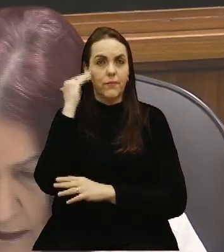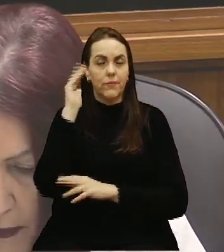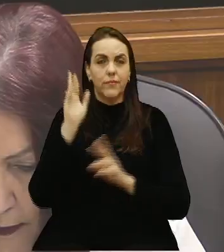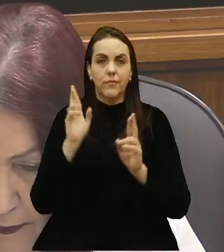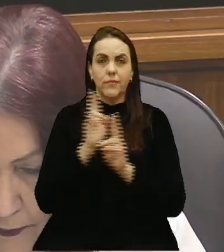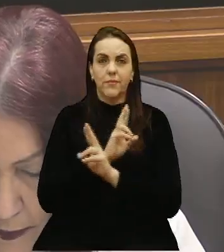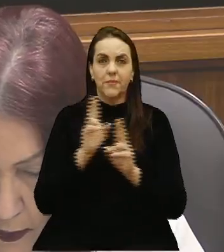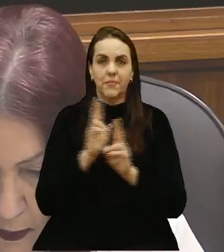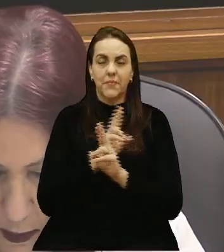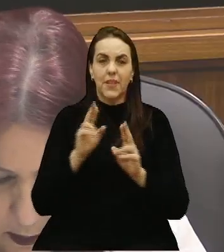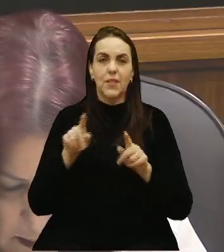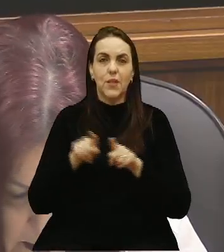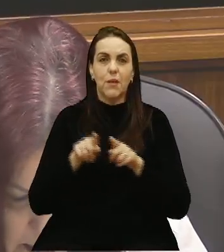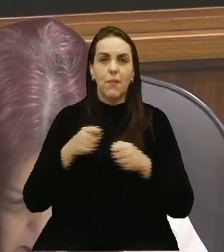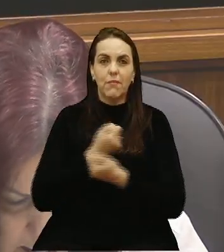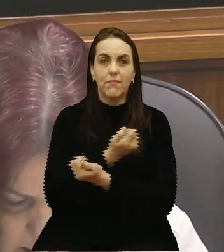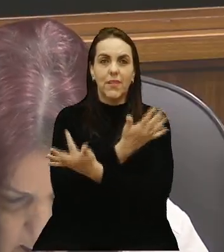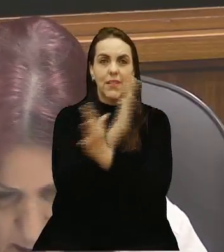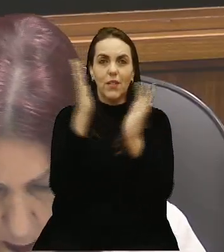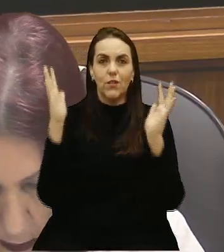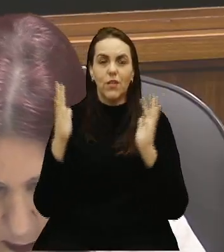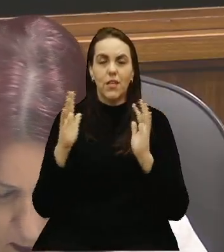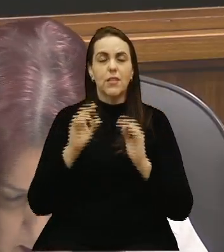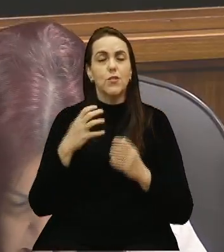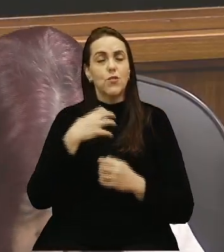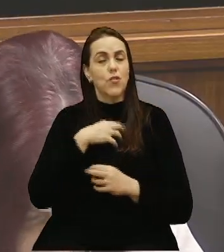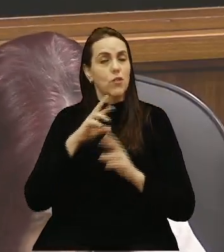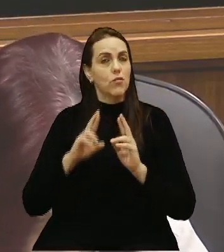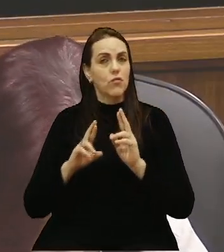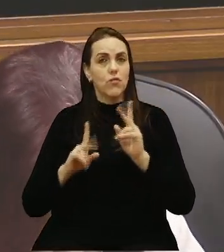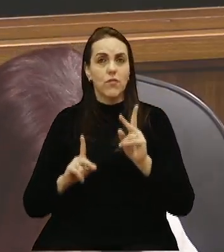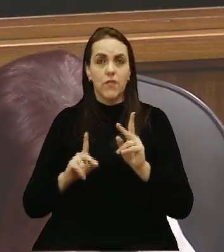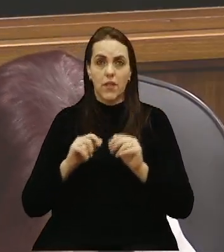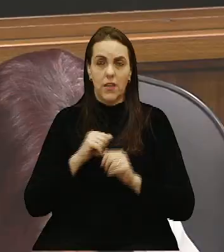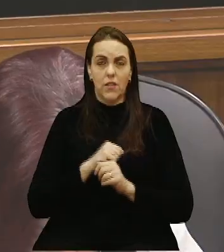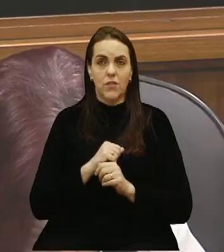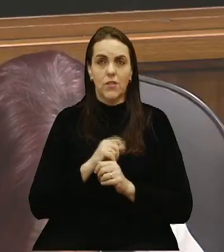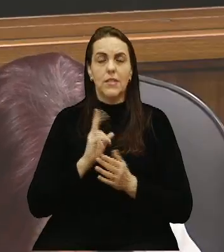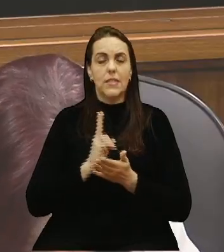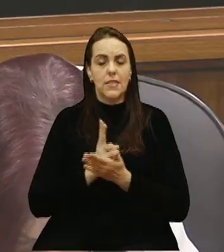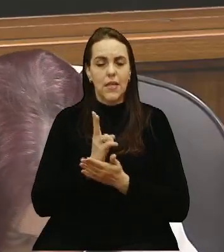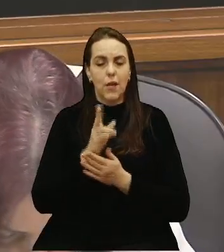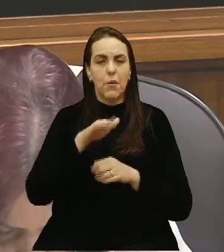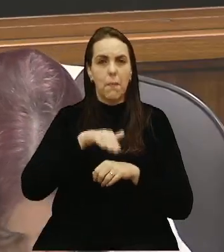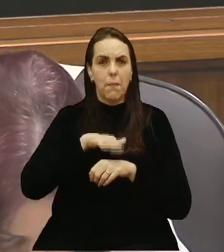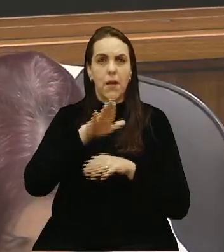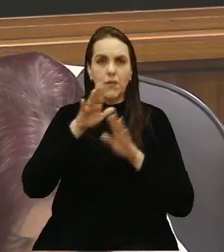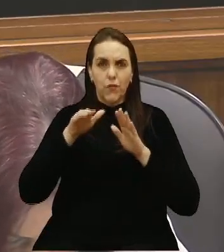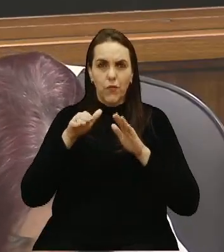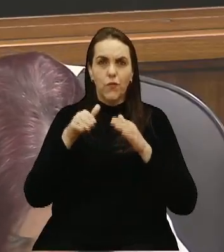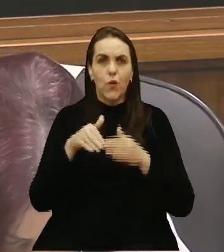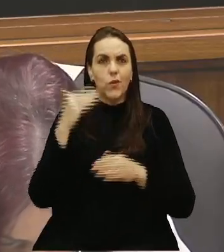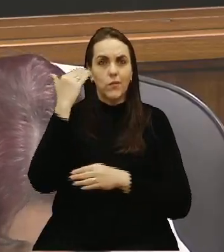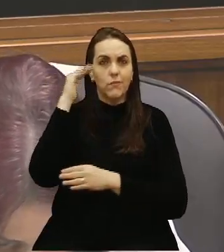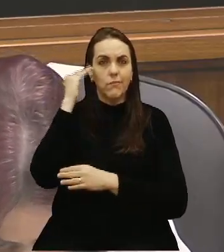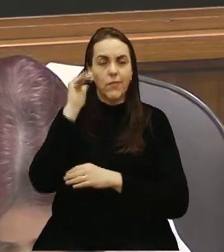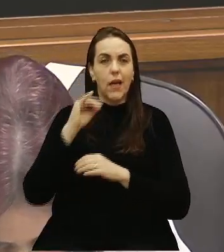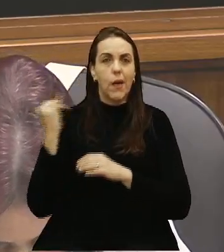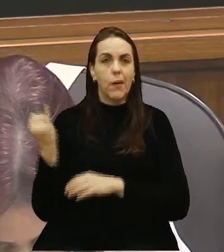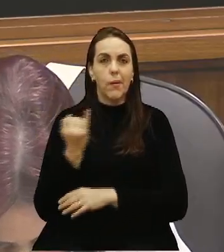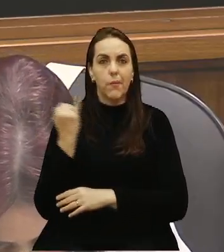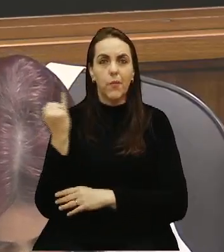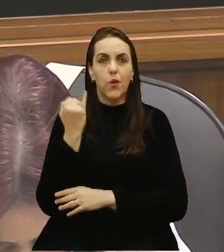relação com a natureza de uma maneira diferente, a cada vez com mais centralidade, entendendo a importância que